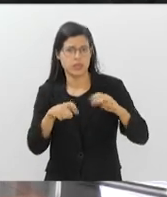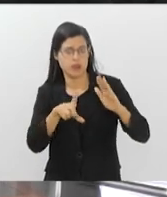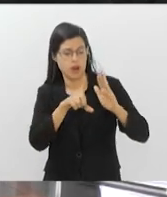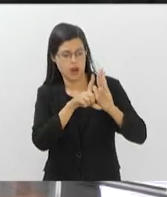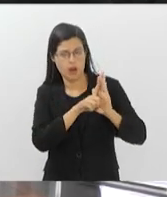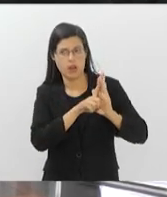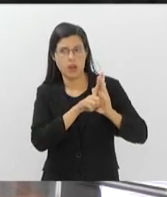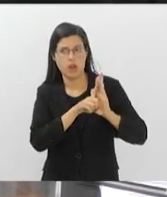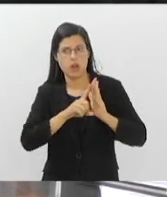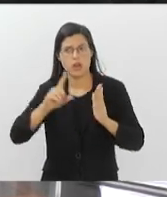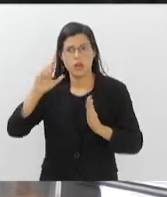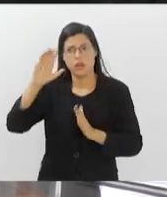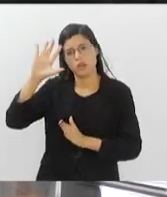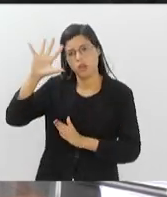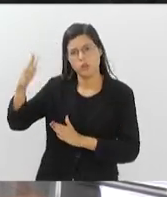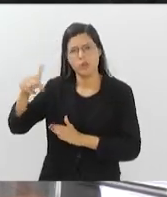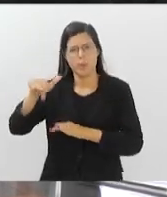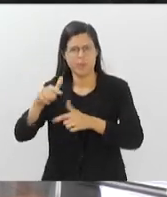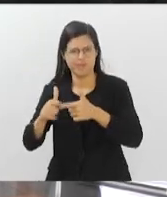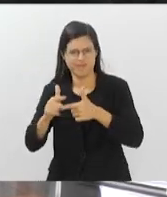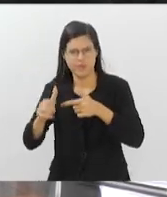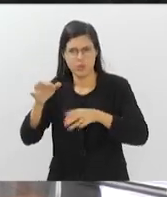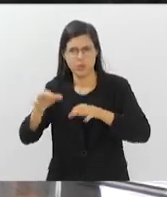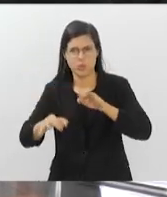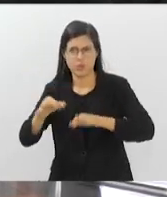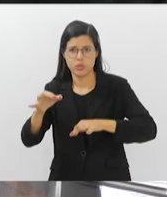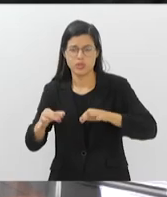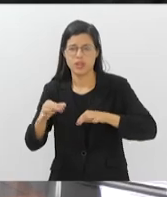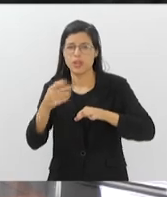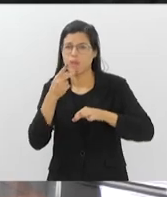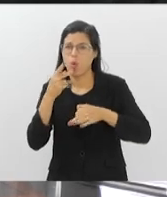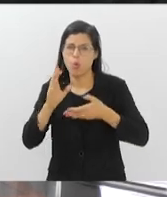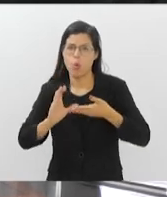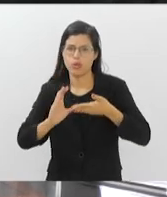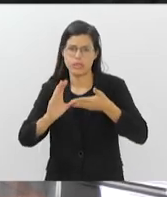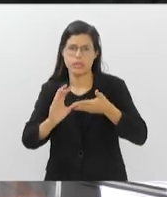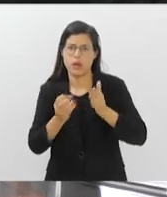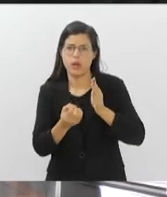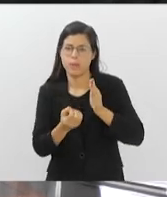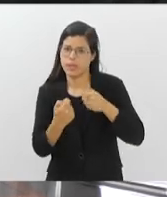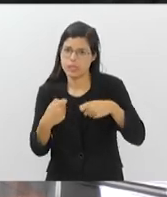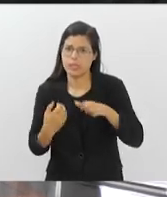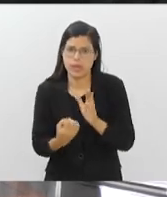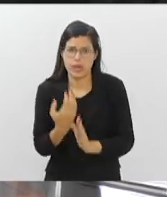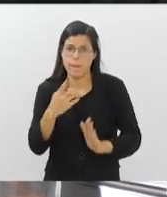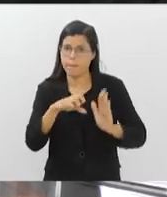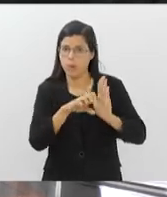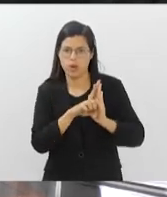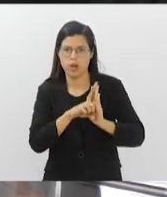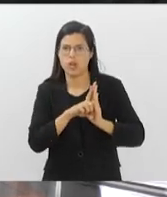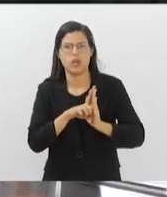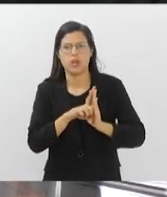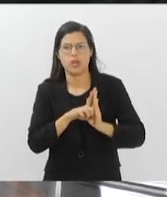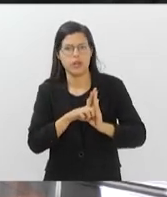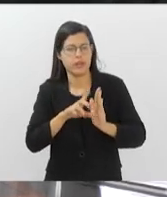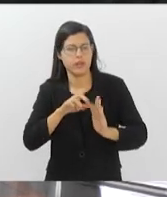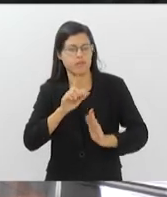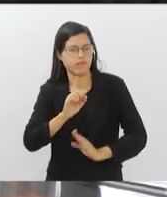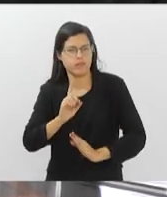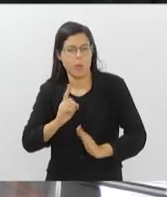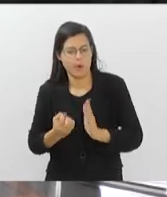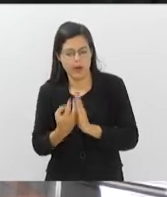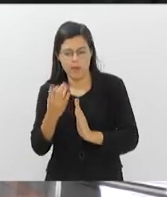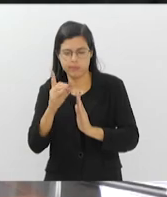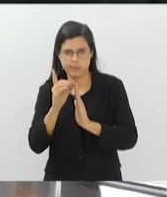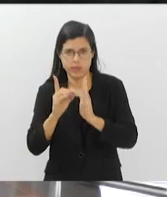resolvia o problema da justiça, que dizia que o CONEMA tinha sido criado por lei e não por decreto. Então, já havia um decreto. E